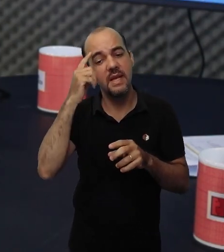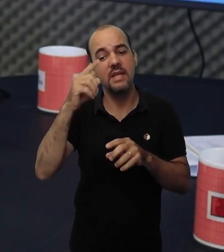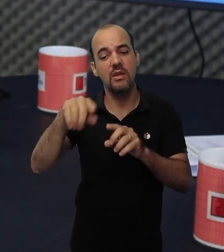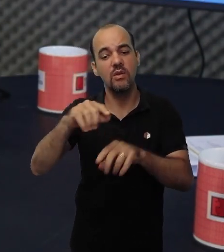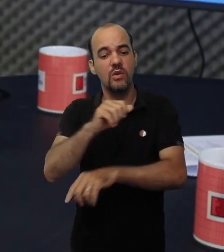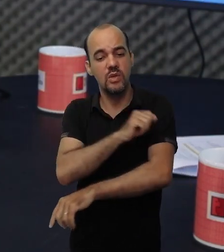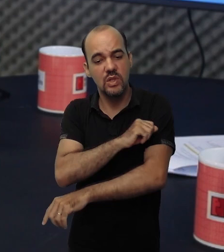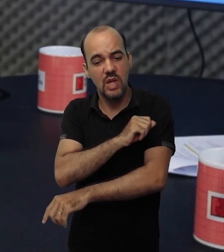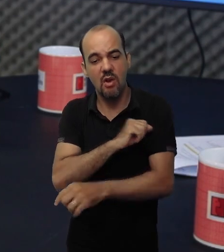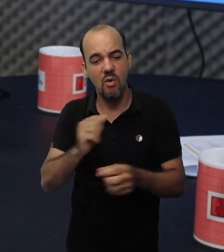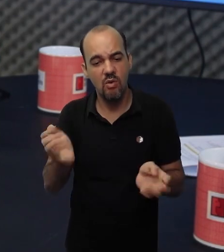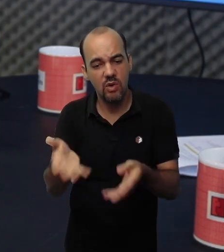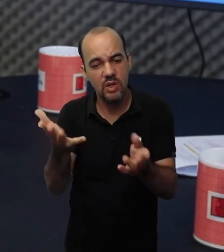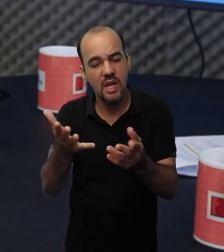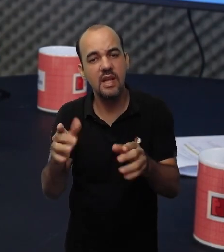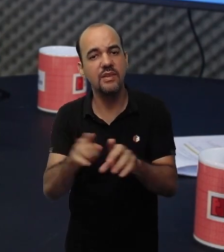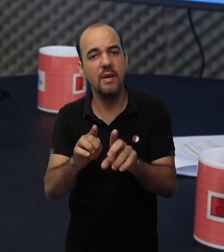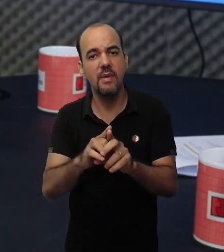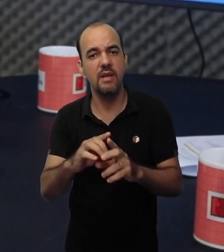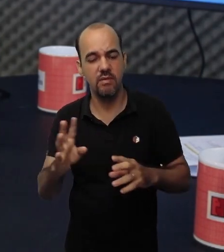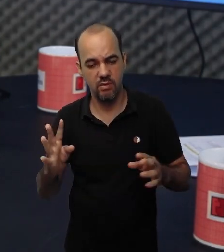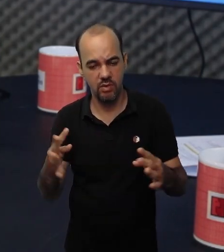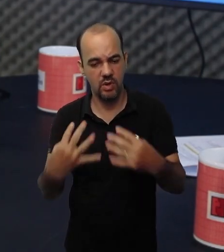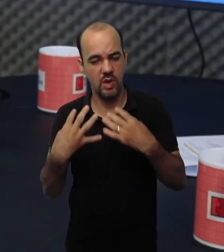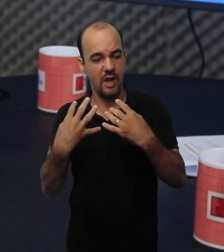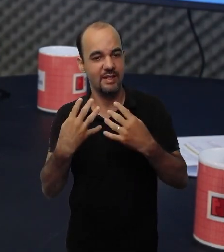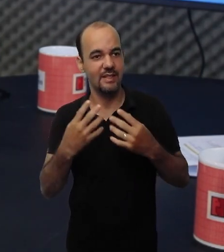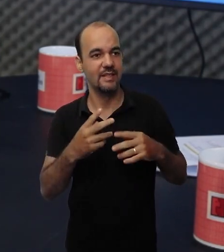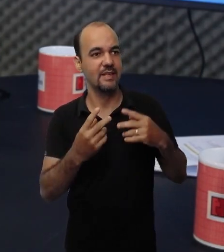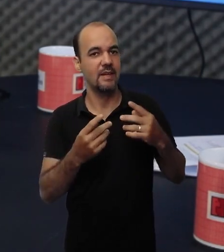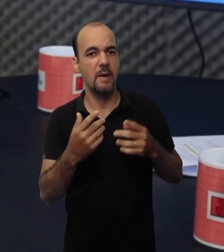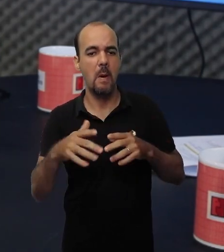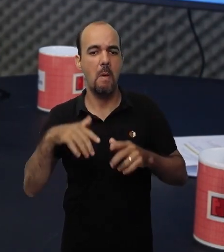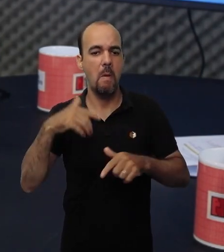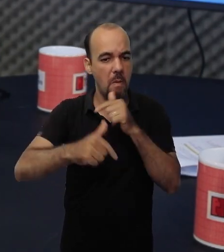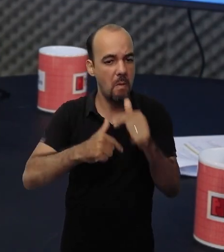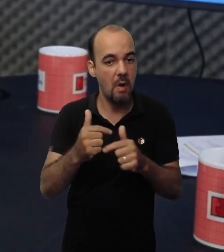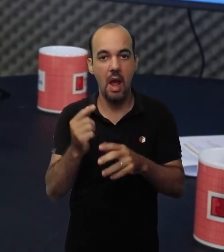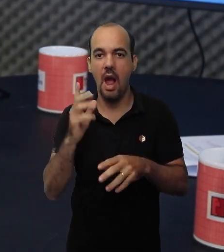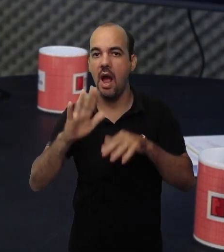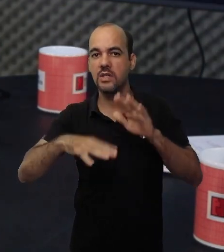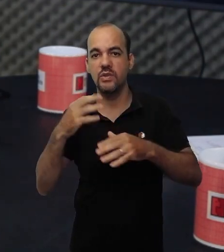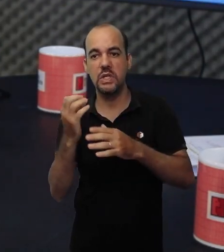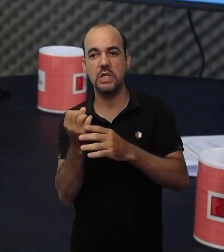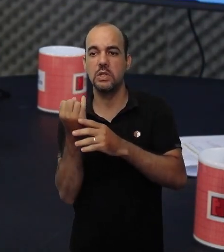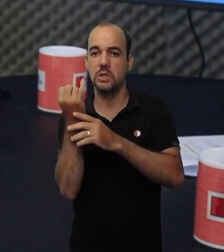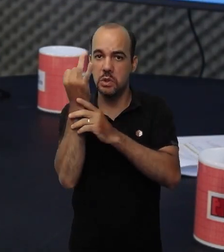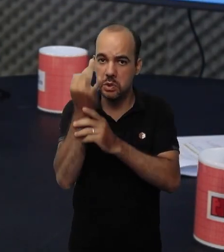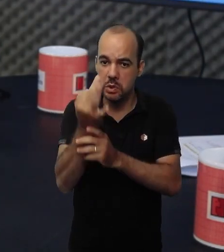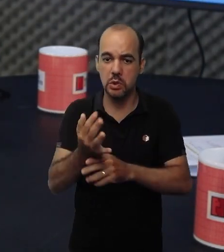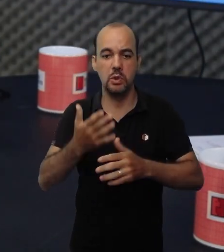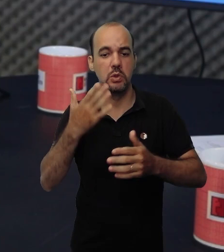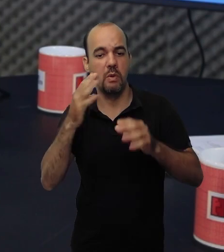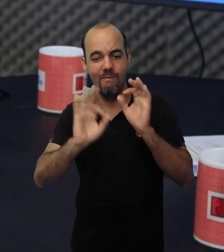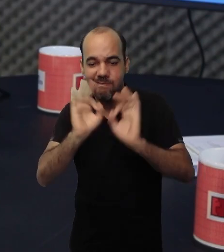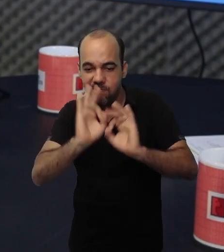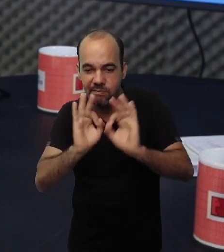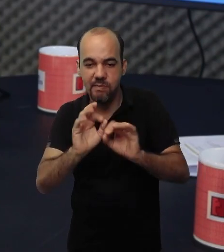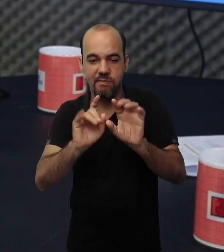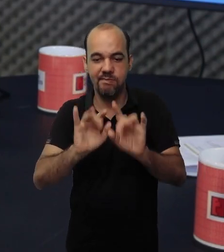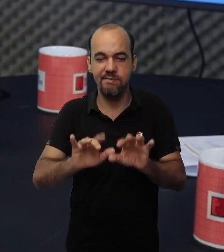e às vezes passa a noite sem dormir. O professor Gilvan tem um trabalho lindo, né? Ele conseguiu um resultado muito